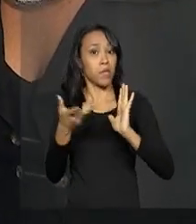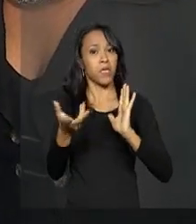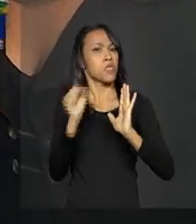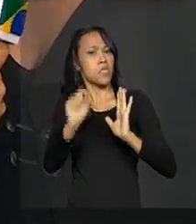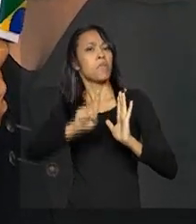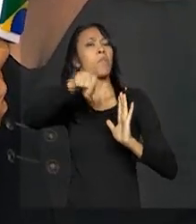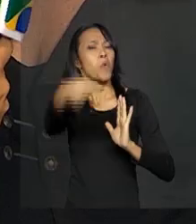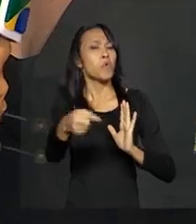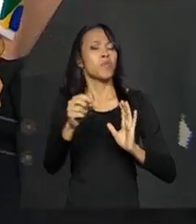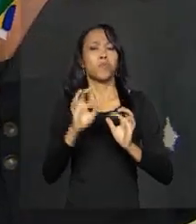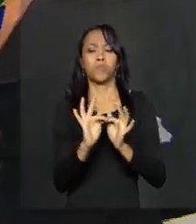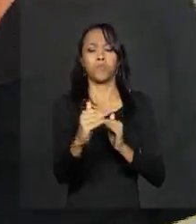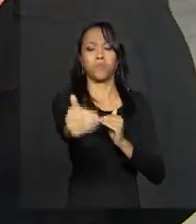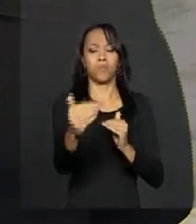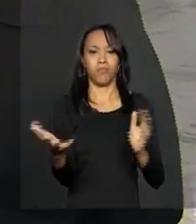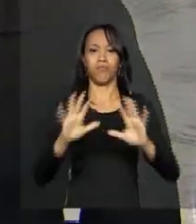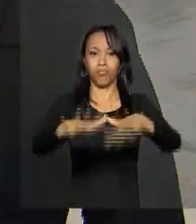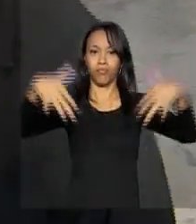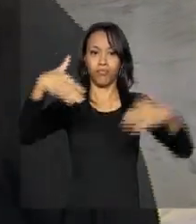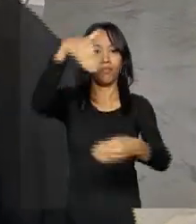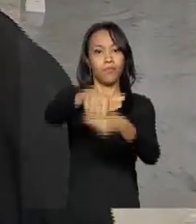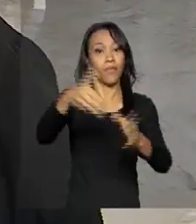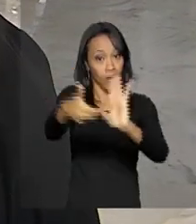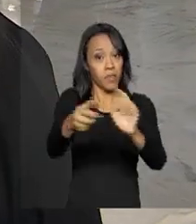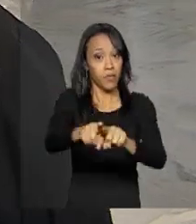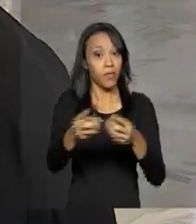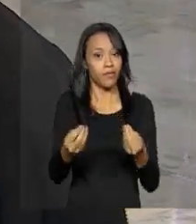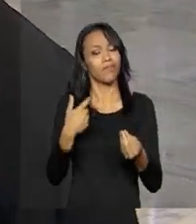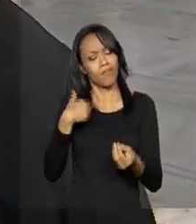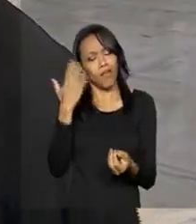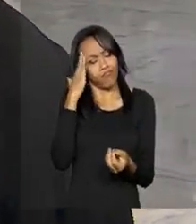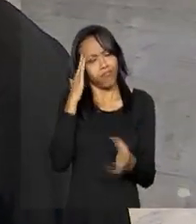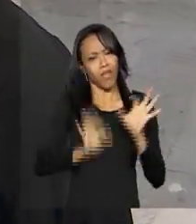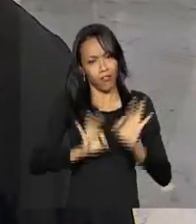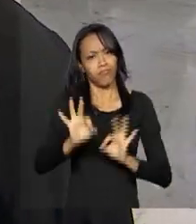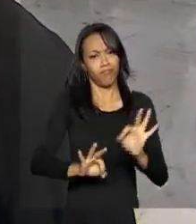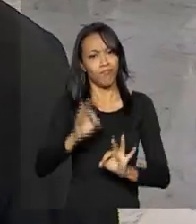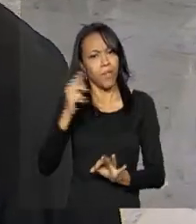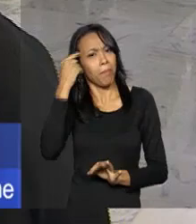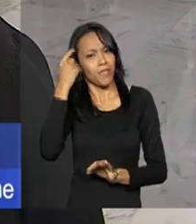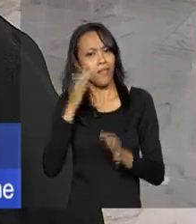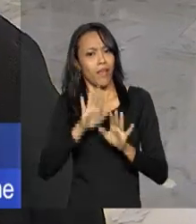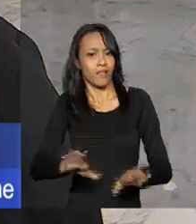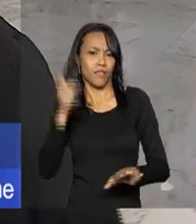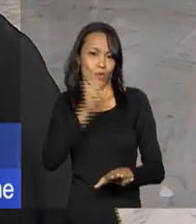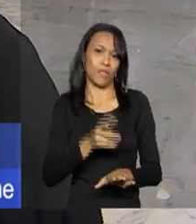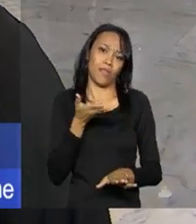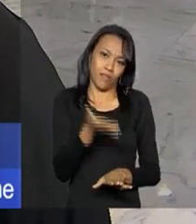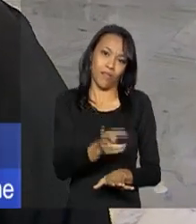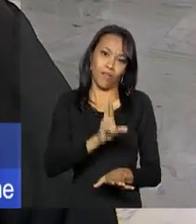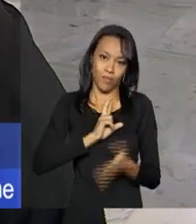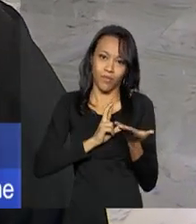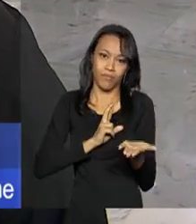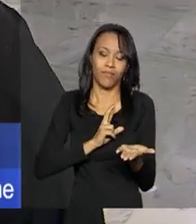votação no plenário bom a votação ela tá dentro das nossas expectativas eh já se imaginava que seria esse o resultado da